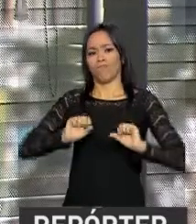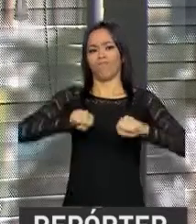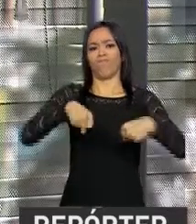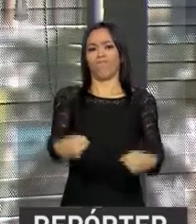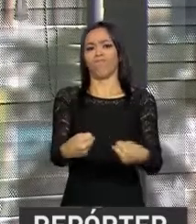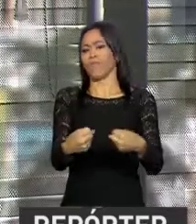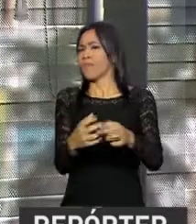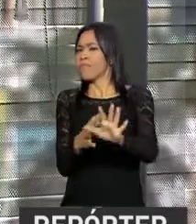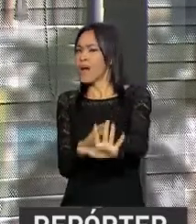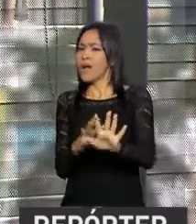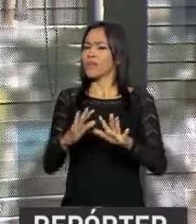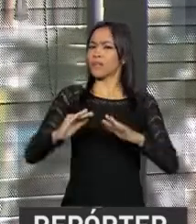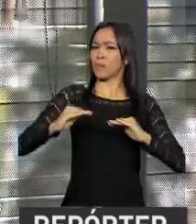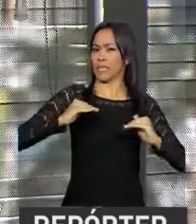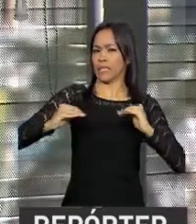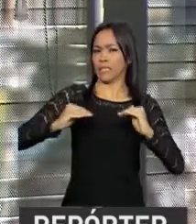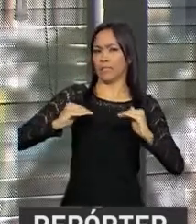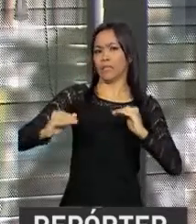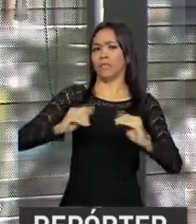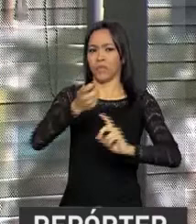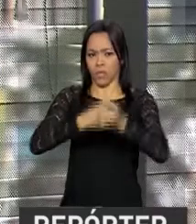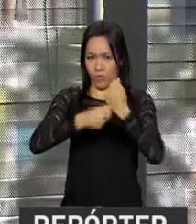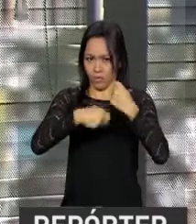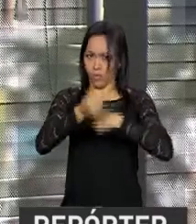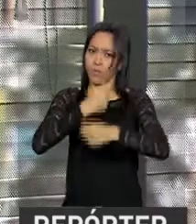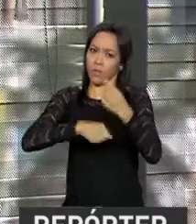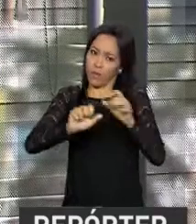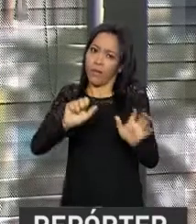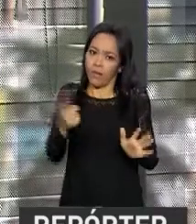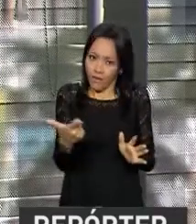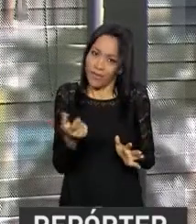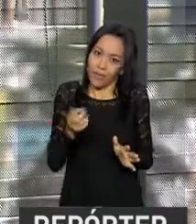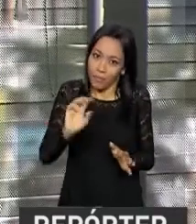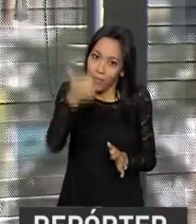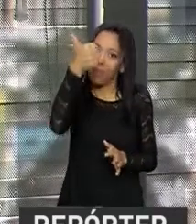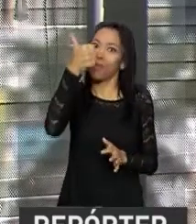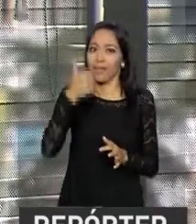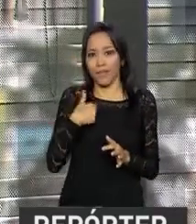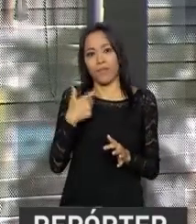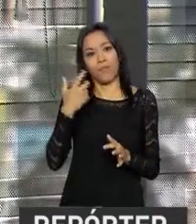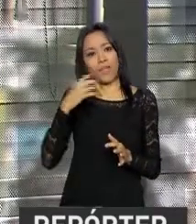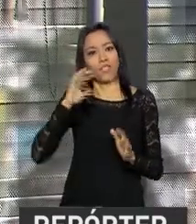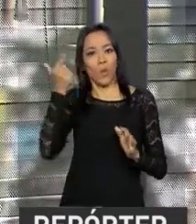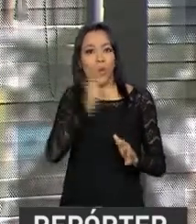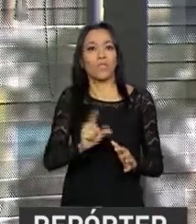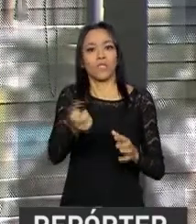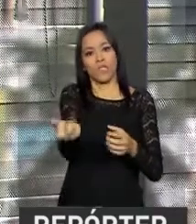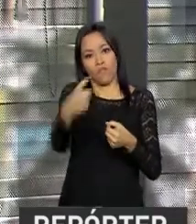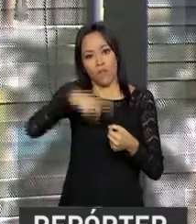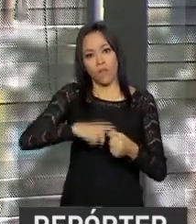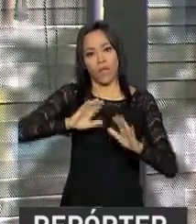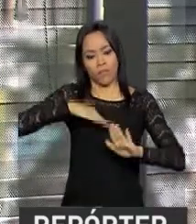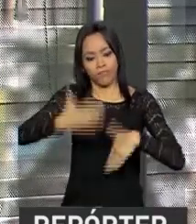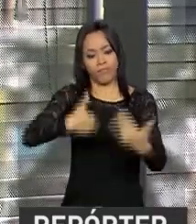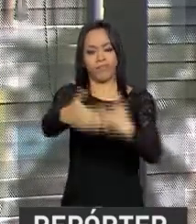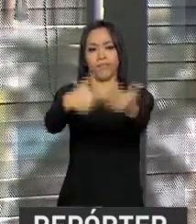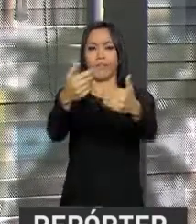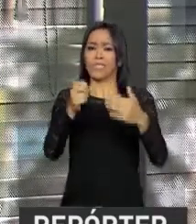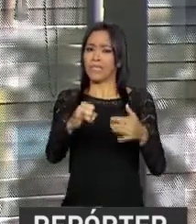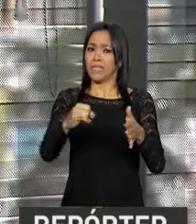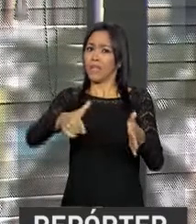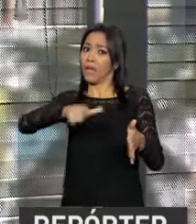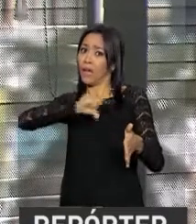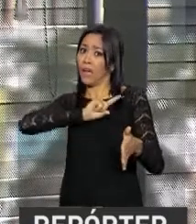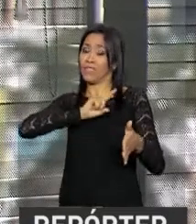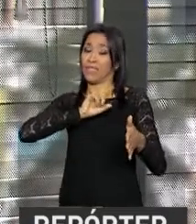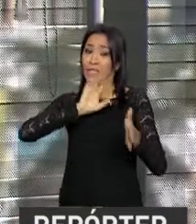mais uma estabilização o que é claro o primeiro passo para que se possa voltar a crescer então se a economia estava sendo